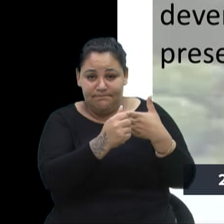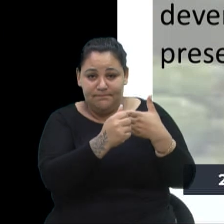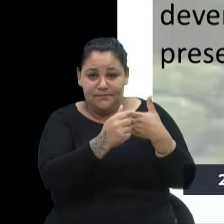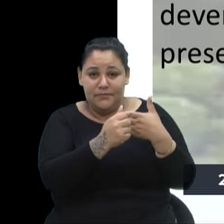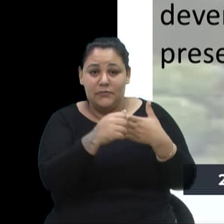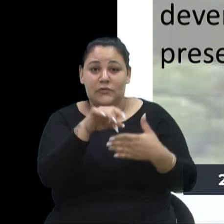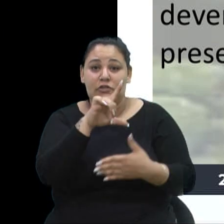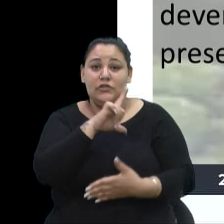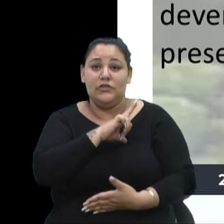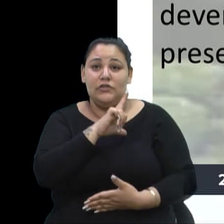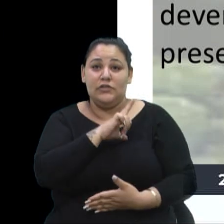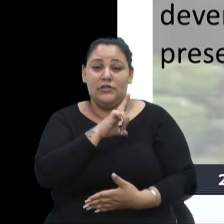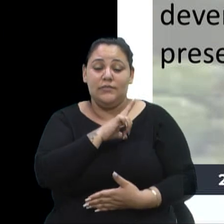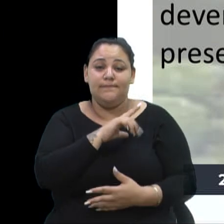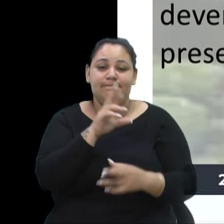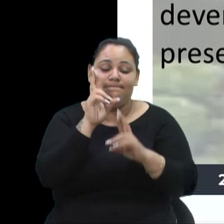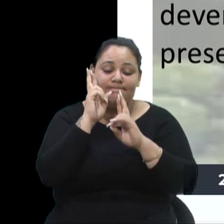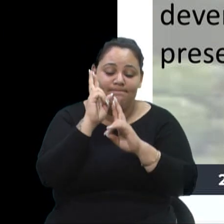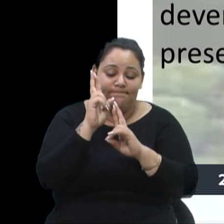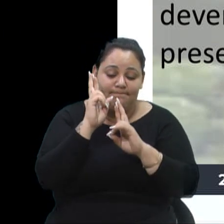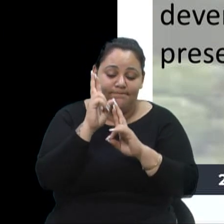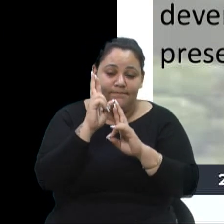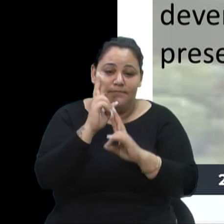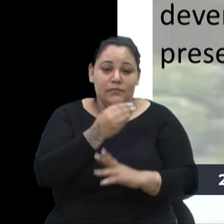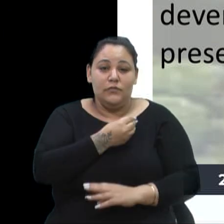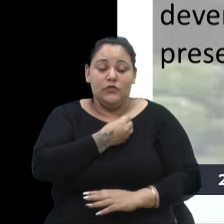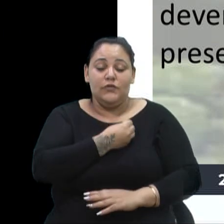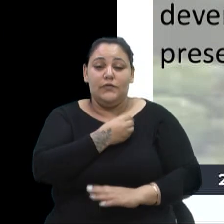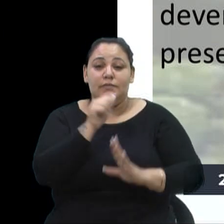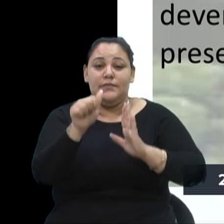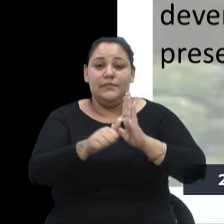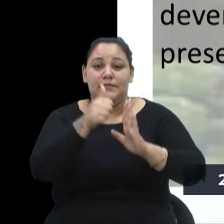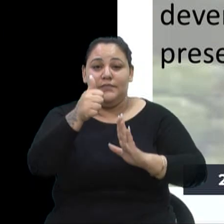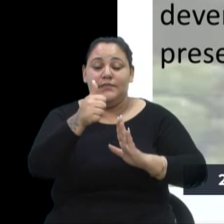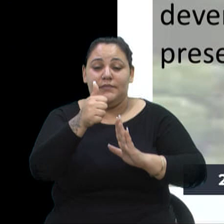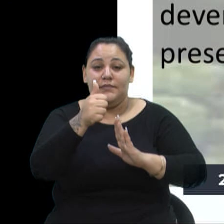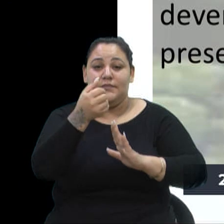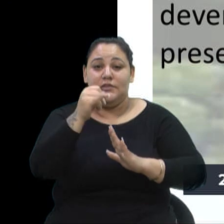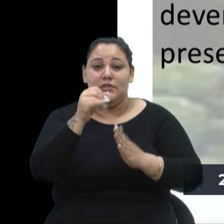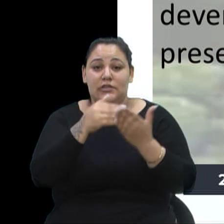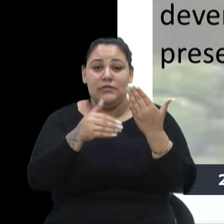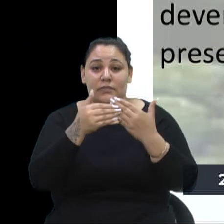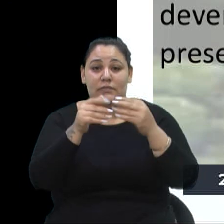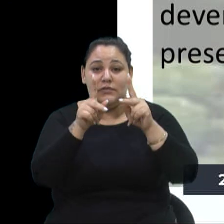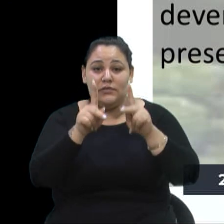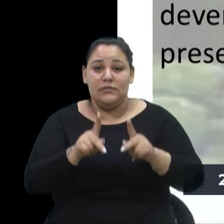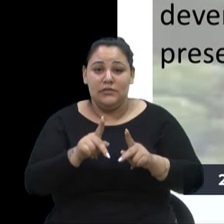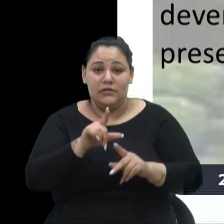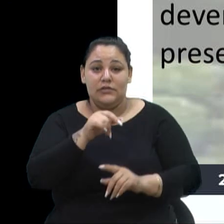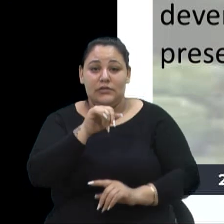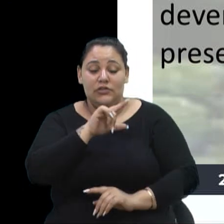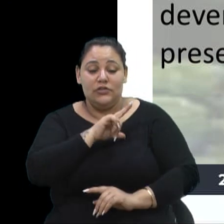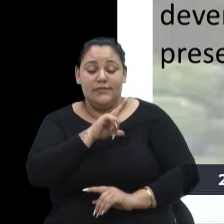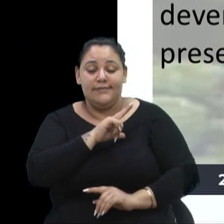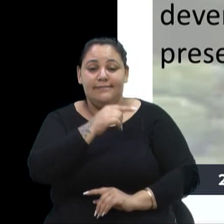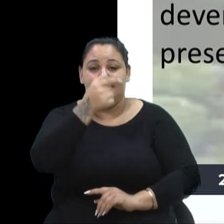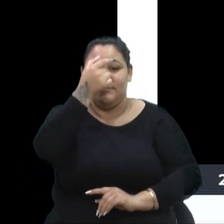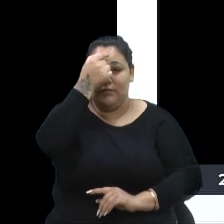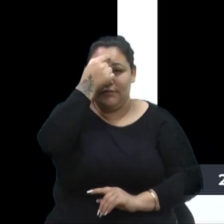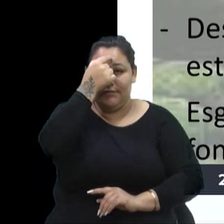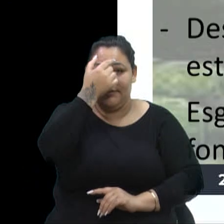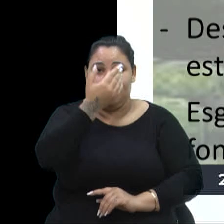temos pelo menos esperança de uma vida melhor, se todas as pessoas tivessem essa consciência. Pode